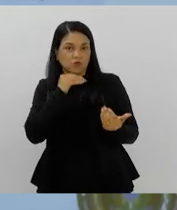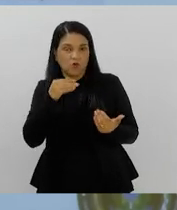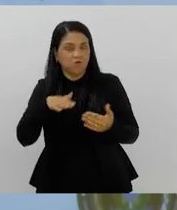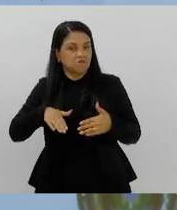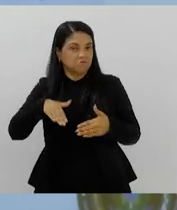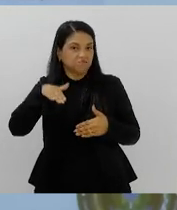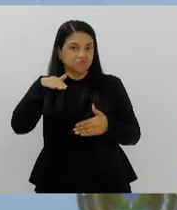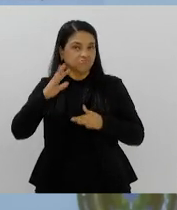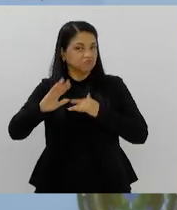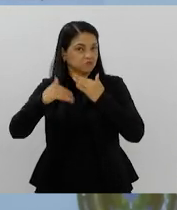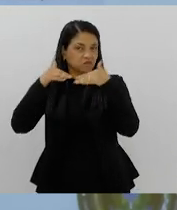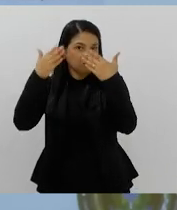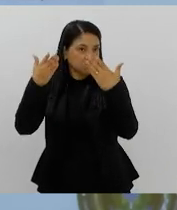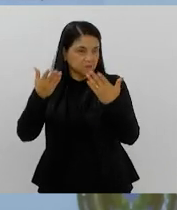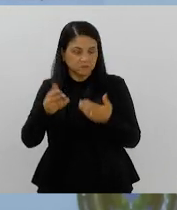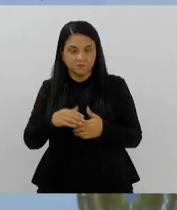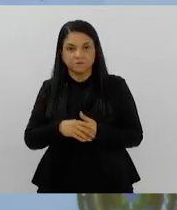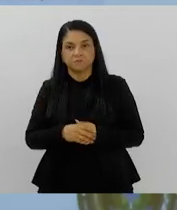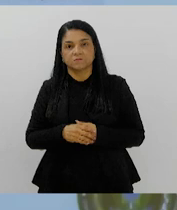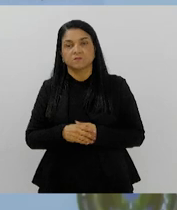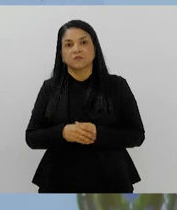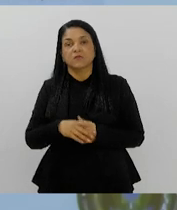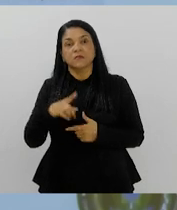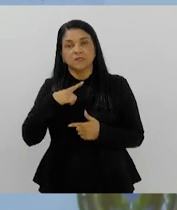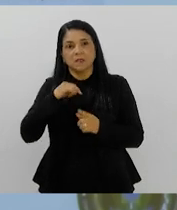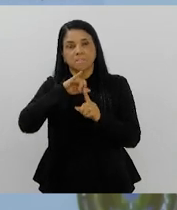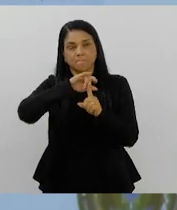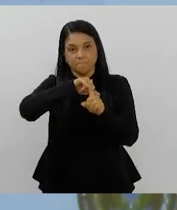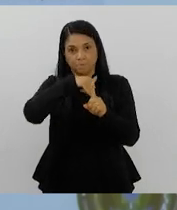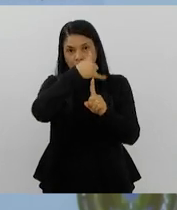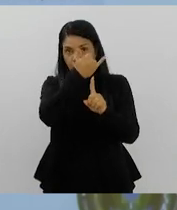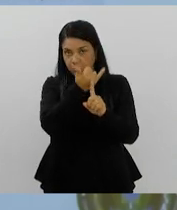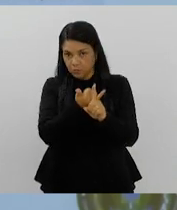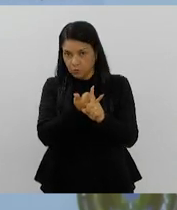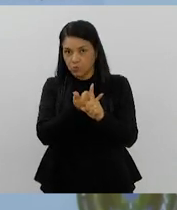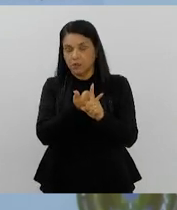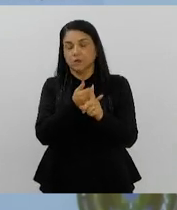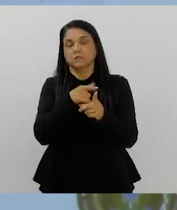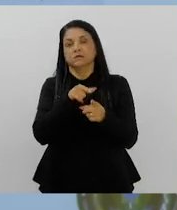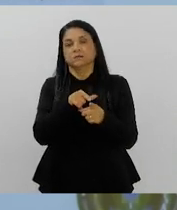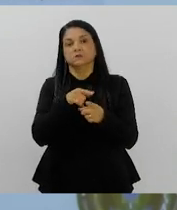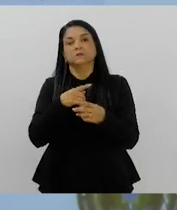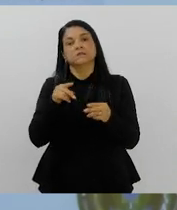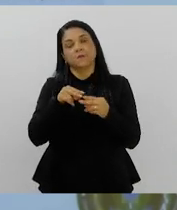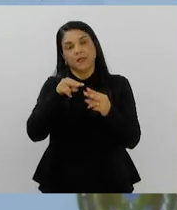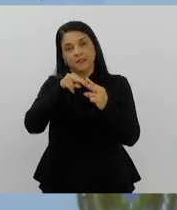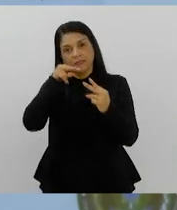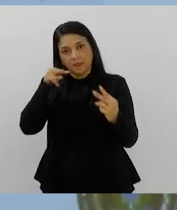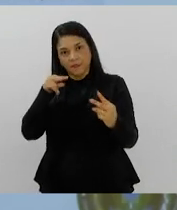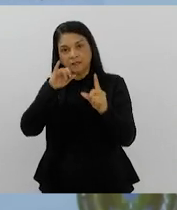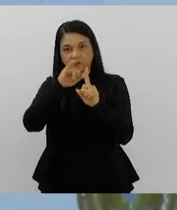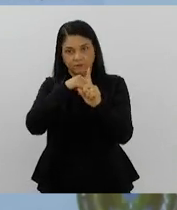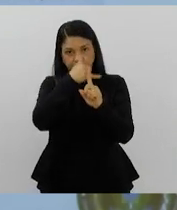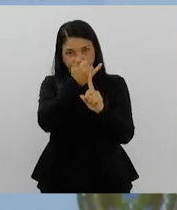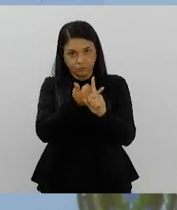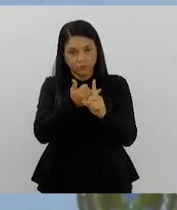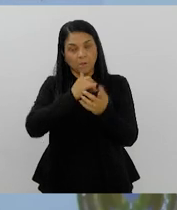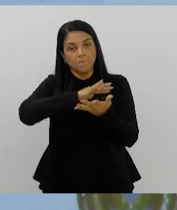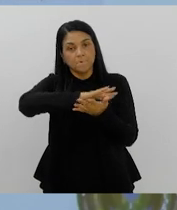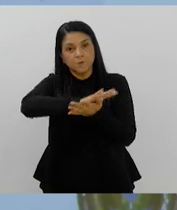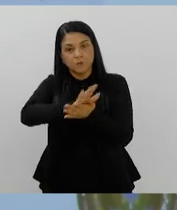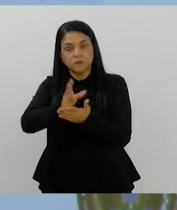desenvolvimento, casos de bullying, cyberbullying e outros tipos de preconceitos nas